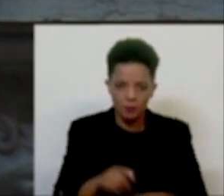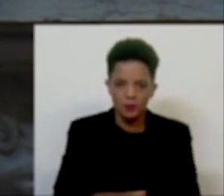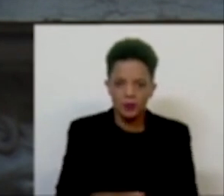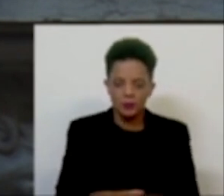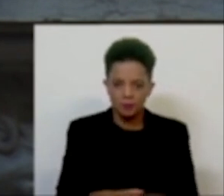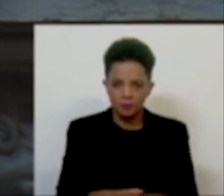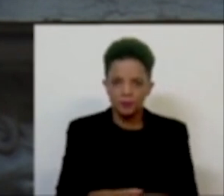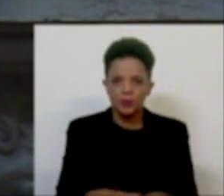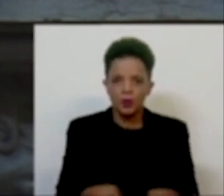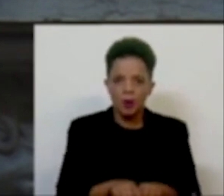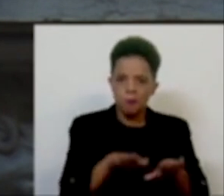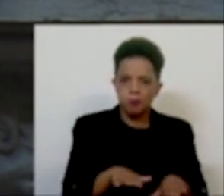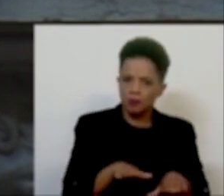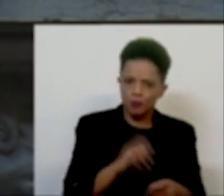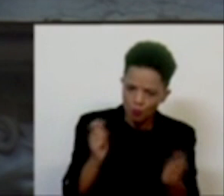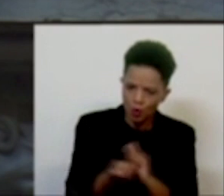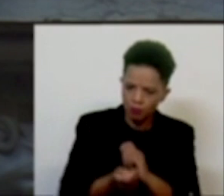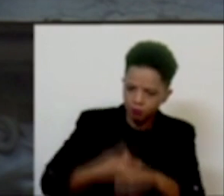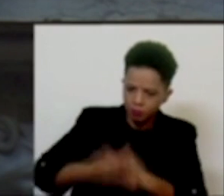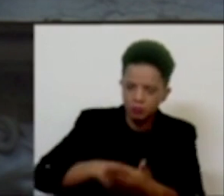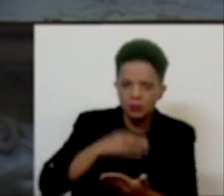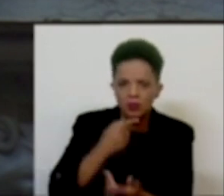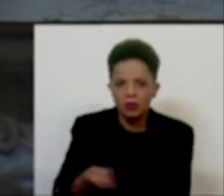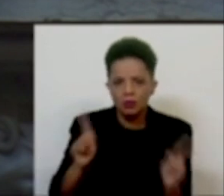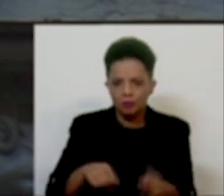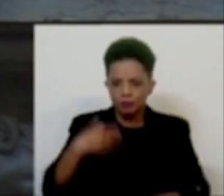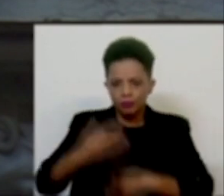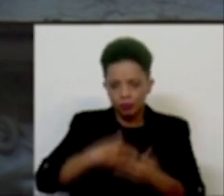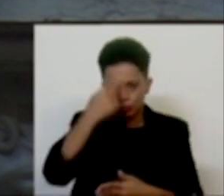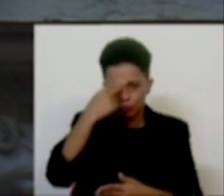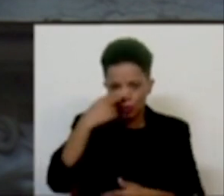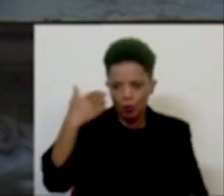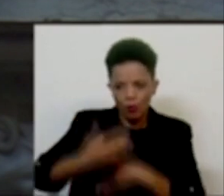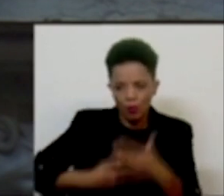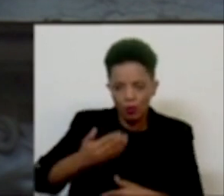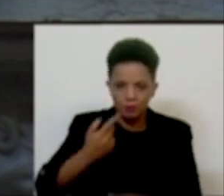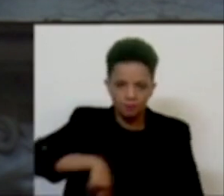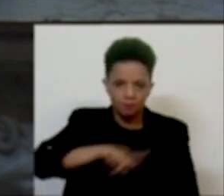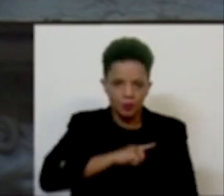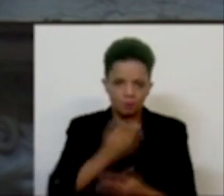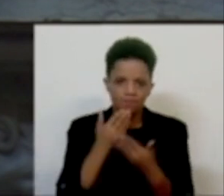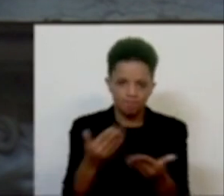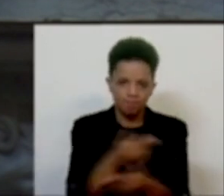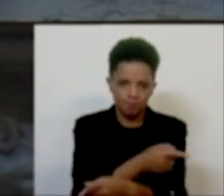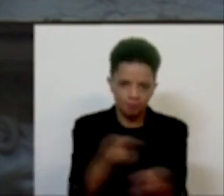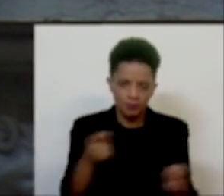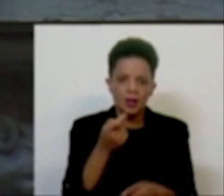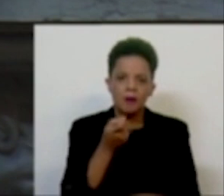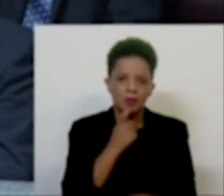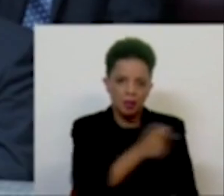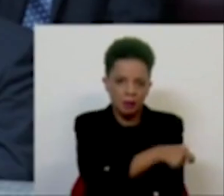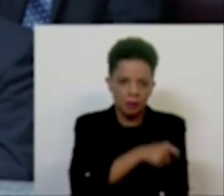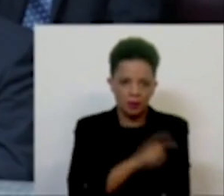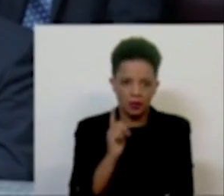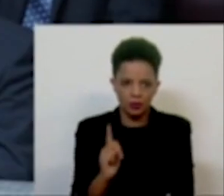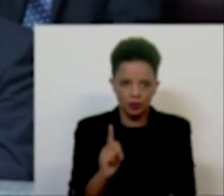sacudido o imobilismo e reposto em movimento a roda da história, vos agradecemos, Capitães de Abril.